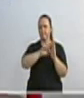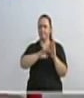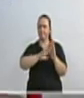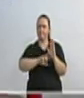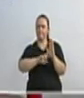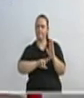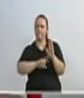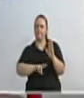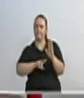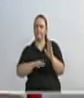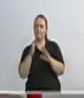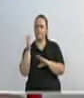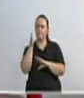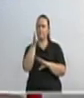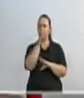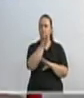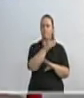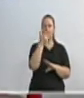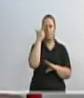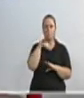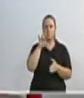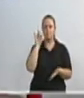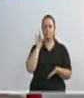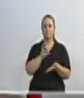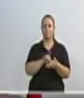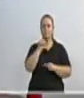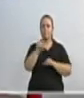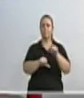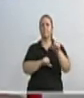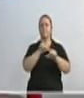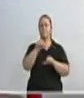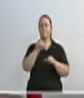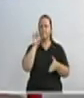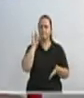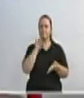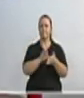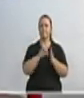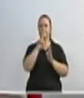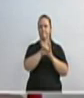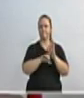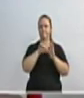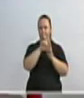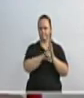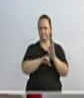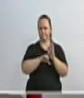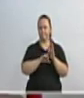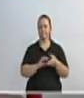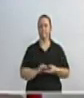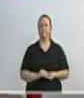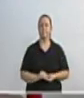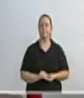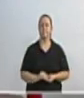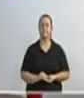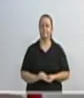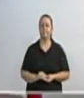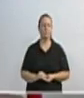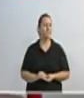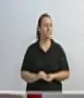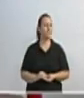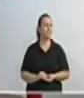diversas instâncias, para que a gente possa realmente fazer uma alteração efetiva na legislação. Gostaria de